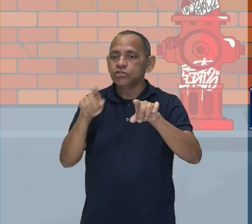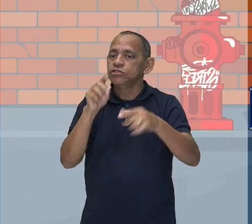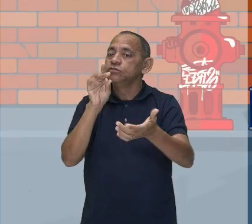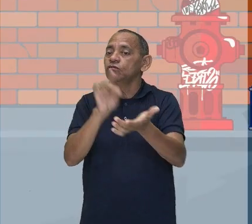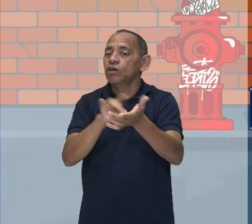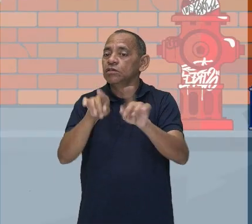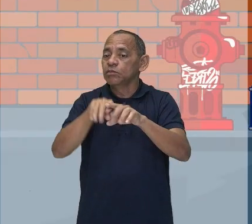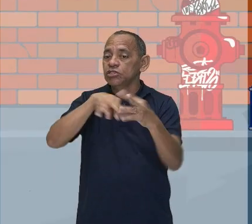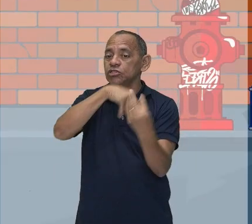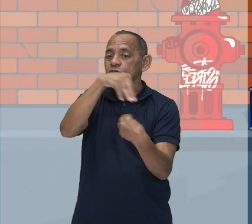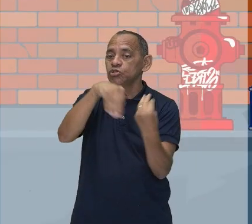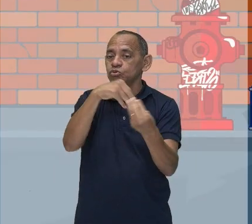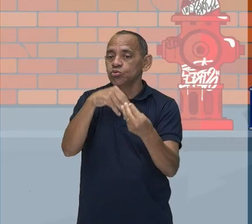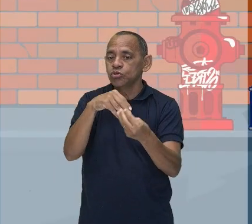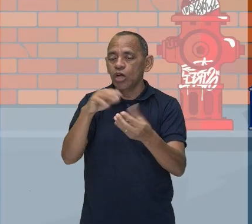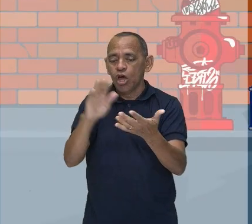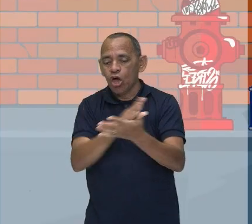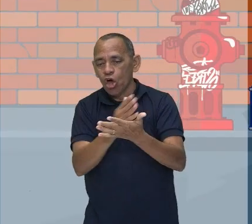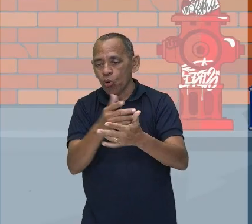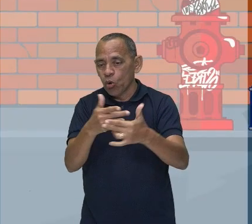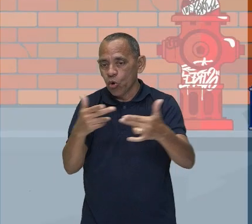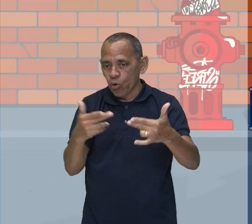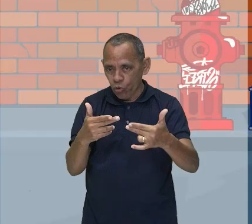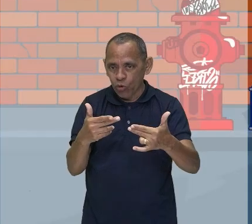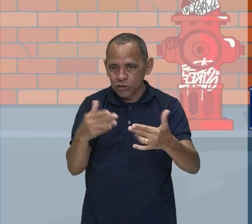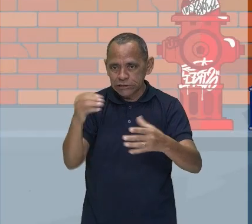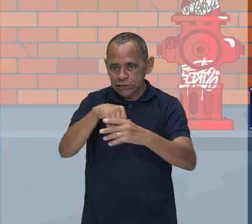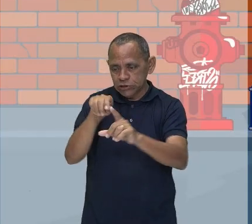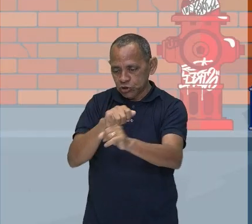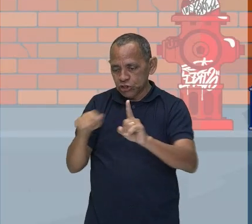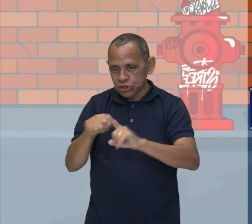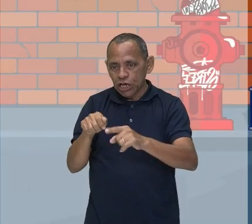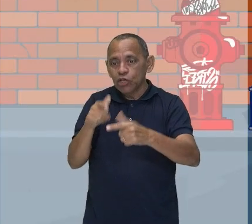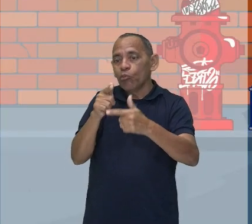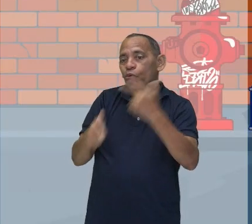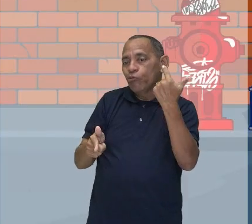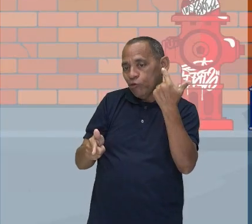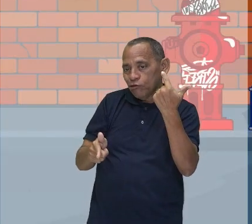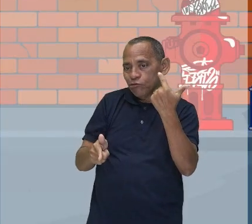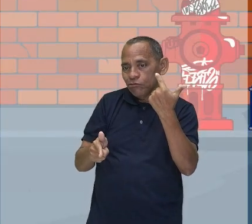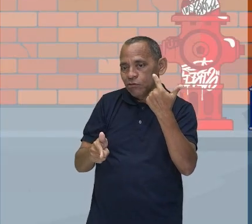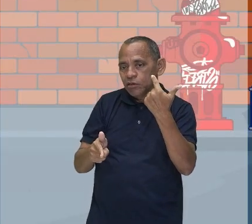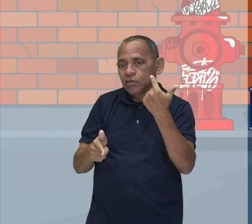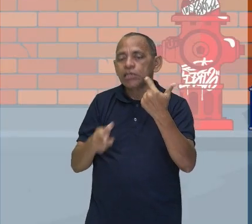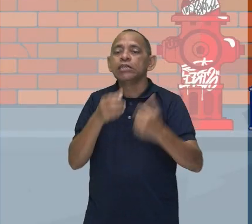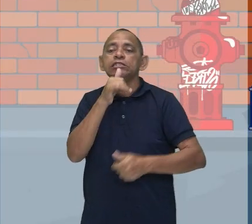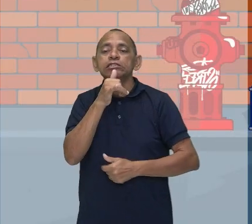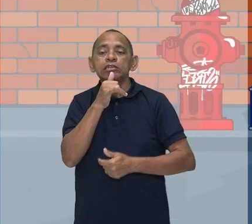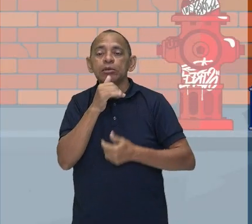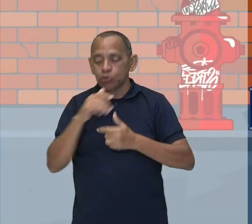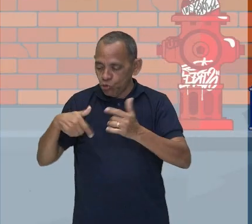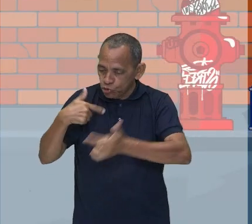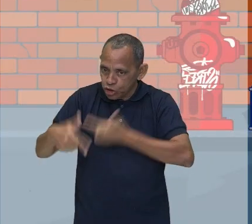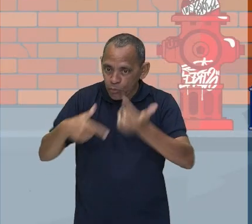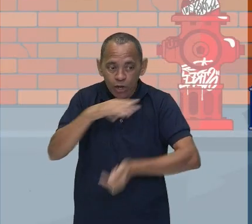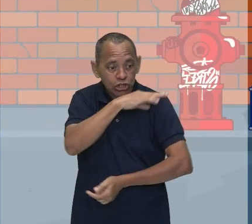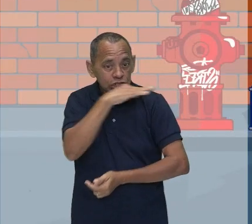com o que seria proibido na nossa sociedade, o que é proibido, como, por exemplo, trabalho infantil, que a gente é muito comum ver